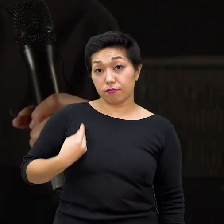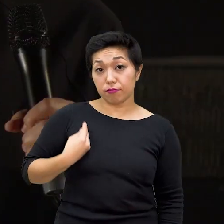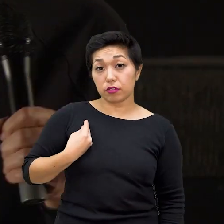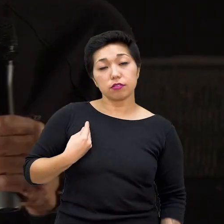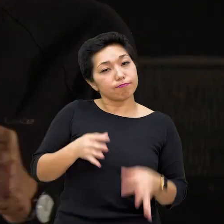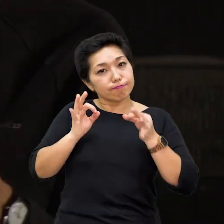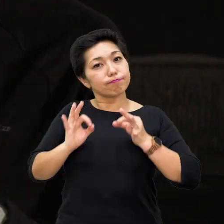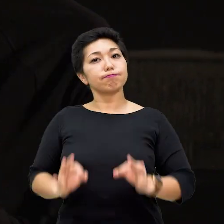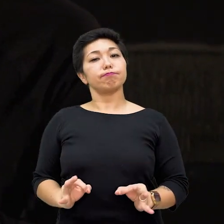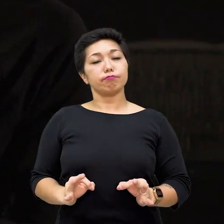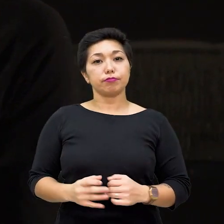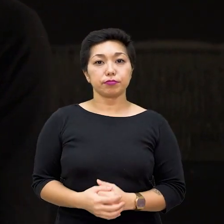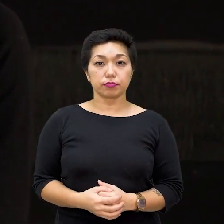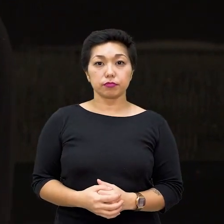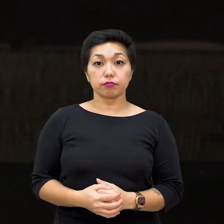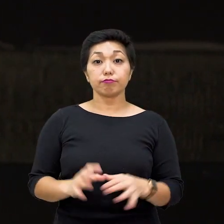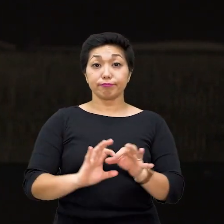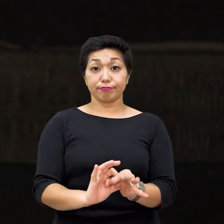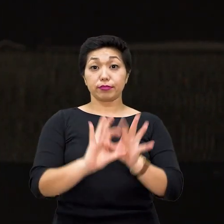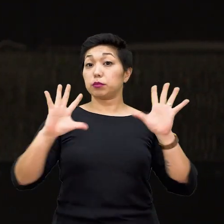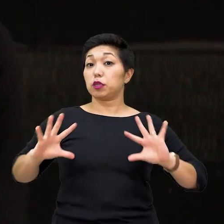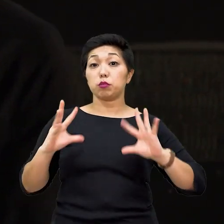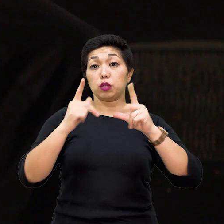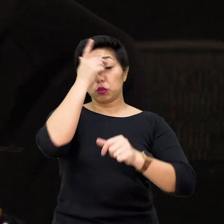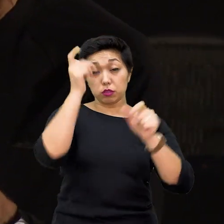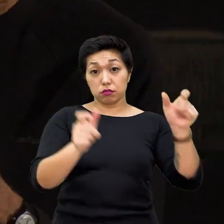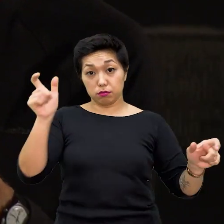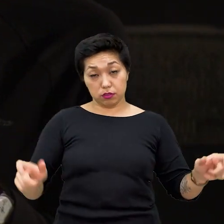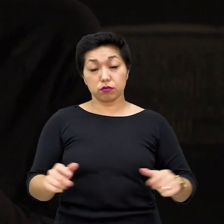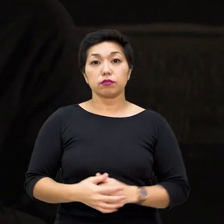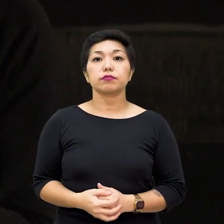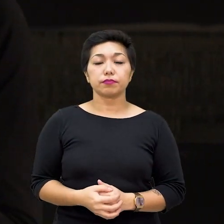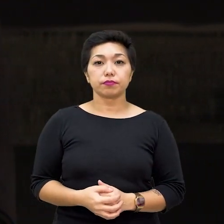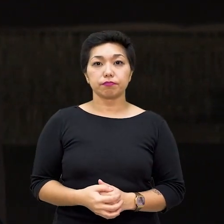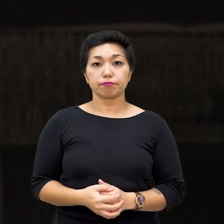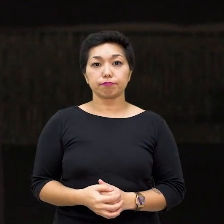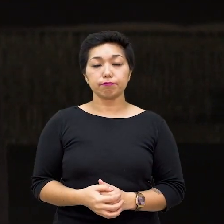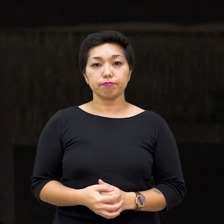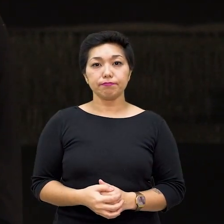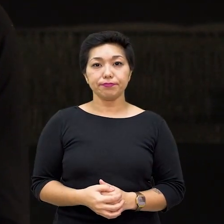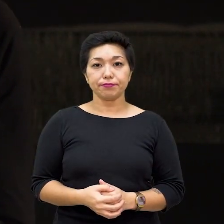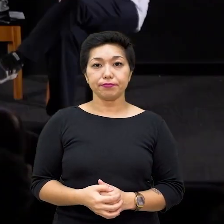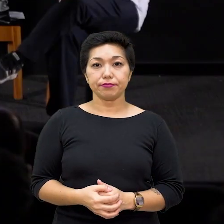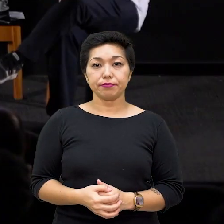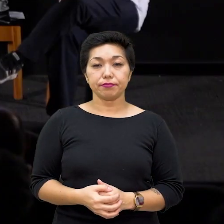com dignidade e liberdade para todas as pessoas.